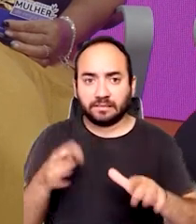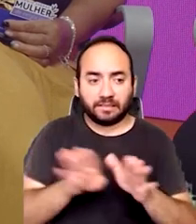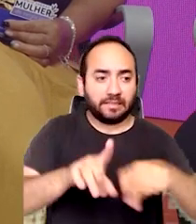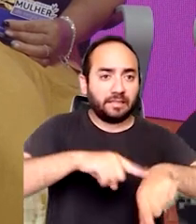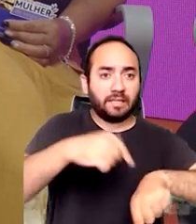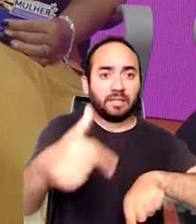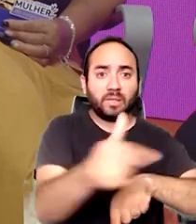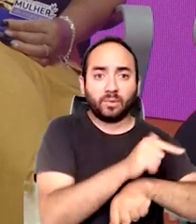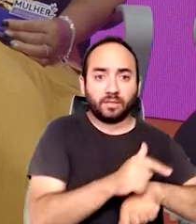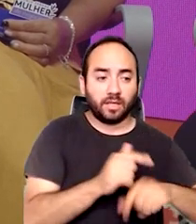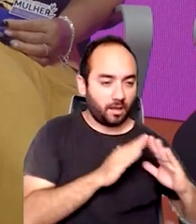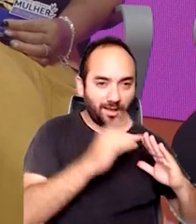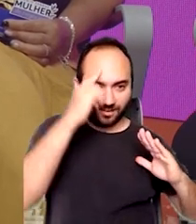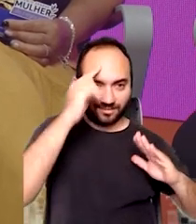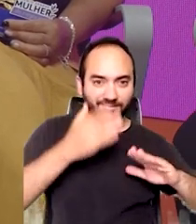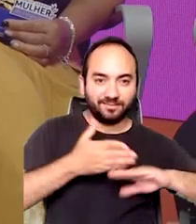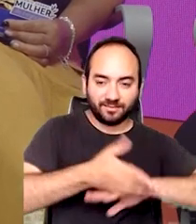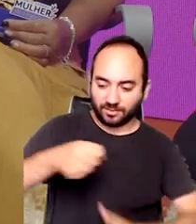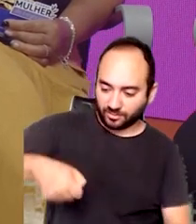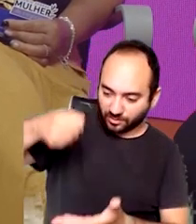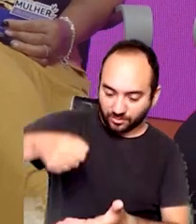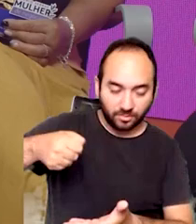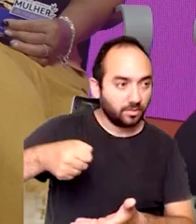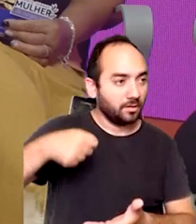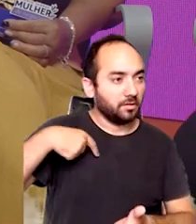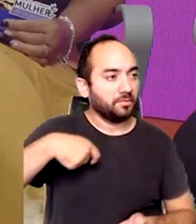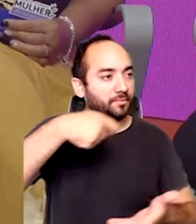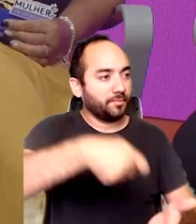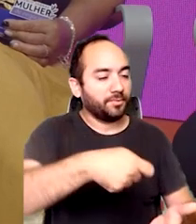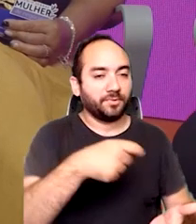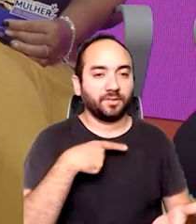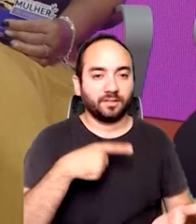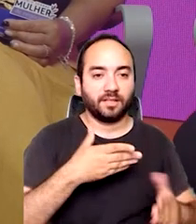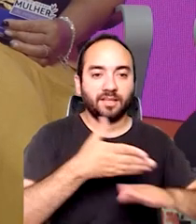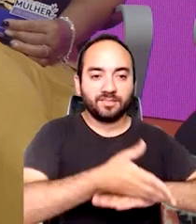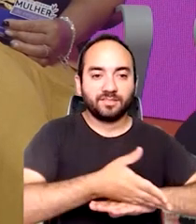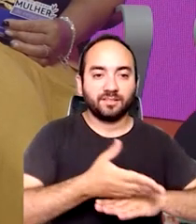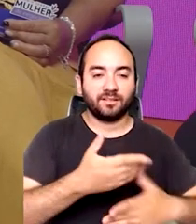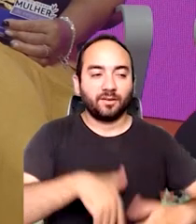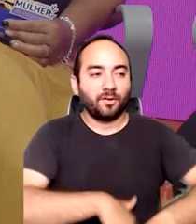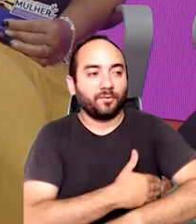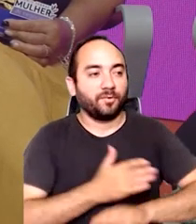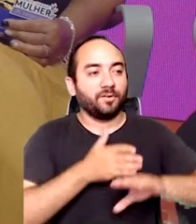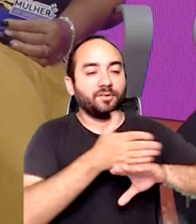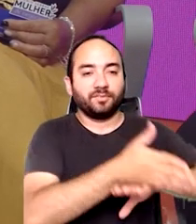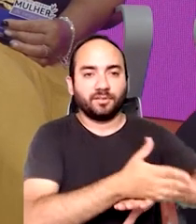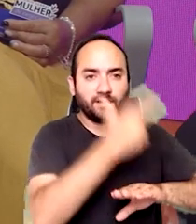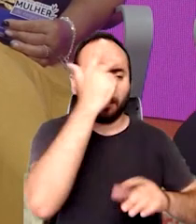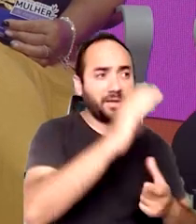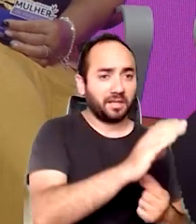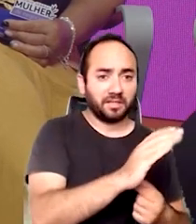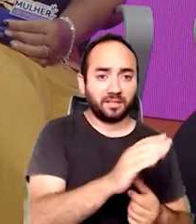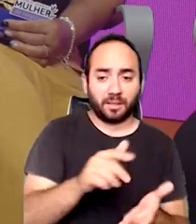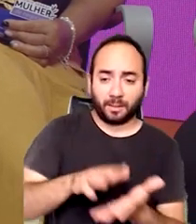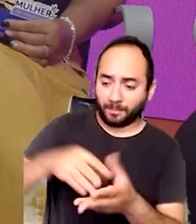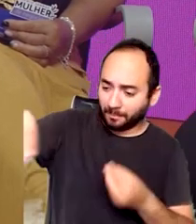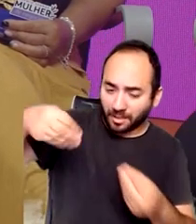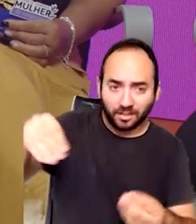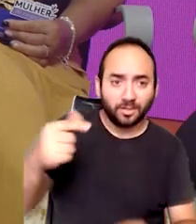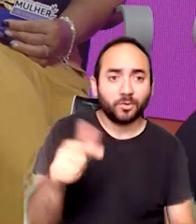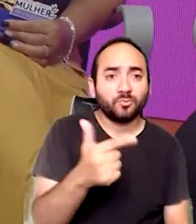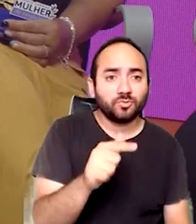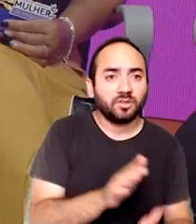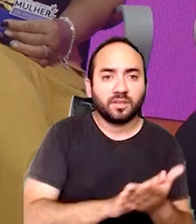chega lá na casa do cliente só com a sacolinha igual quando eu comecei né Só levava mesmo documento e uma sacolinha embaixo do braço Às vezes a cliente não tinha nem